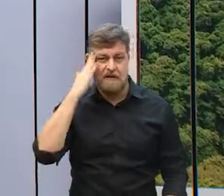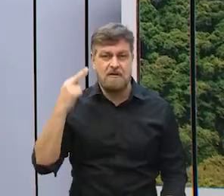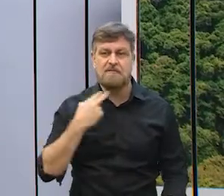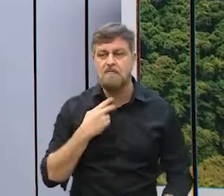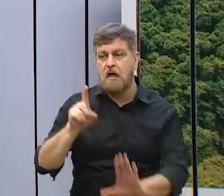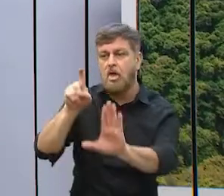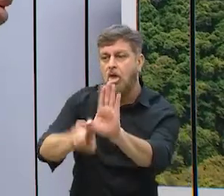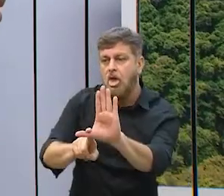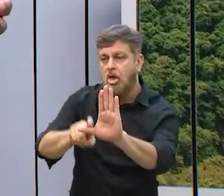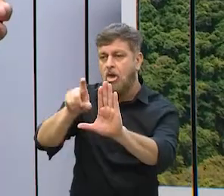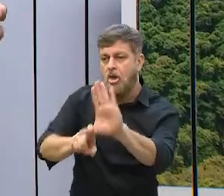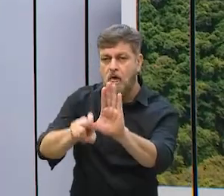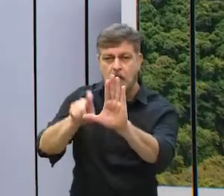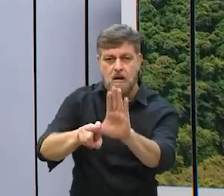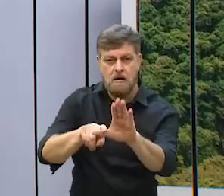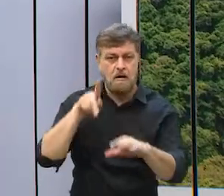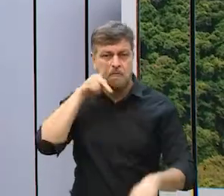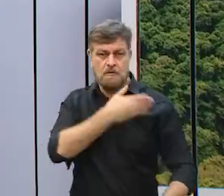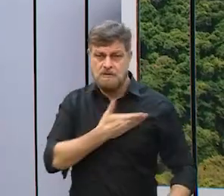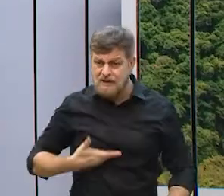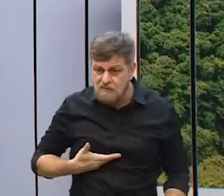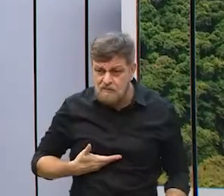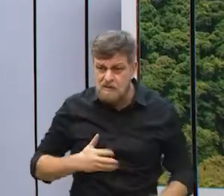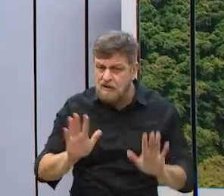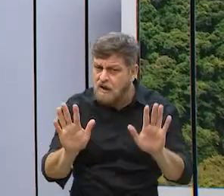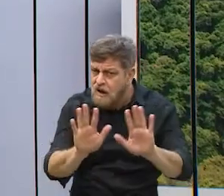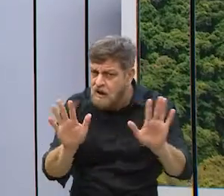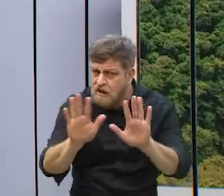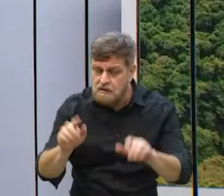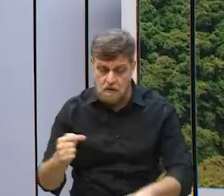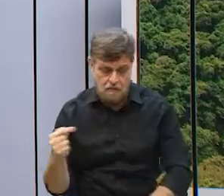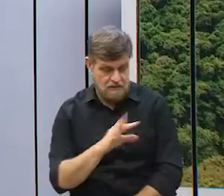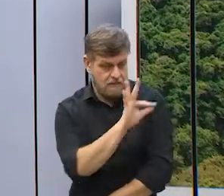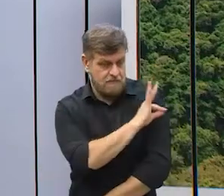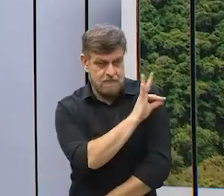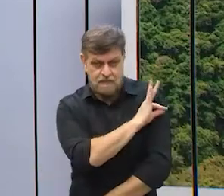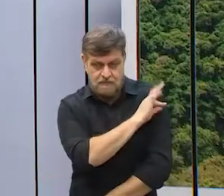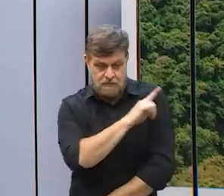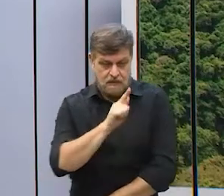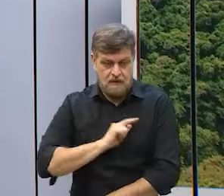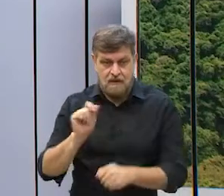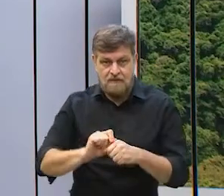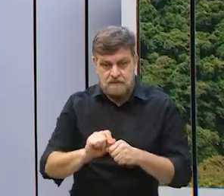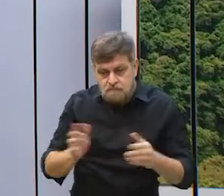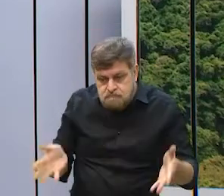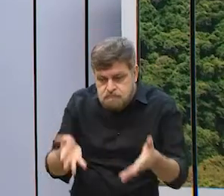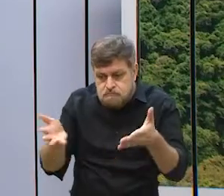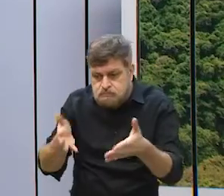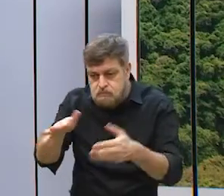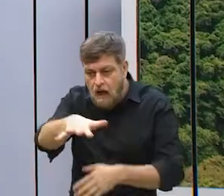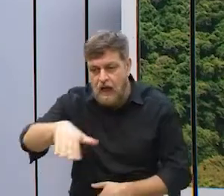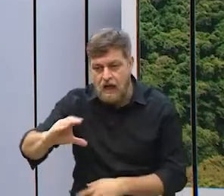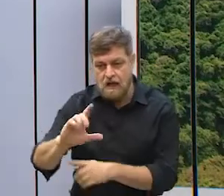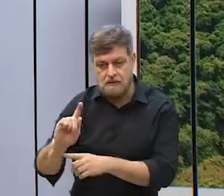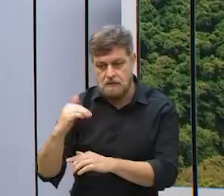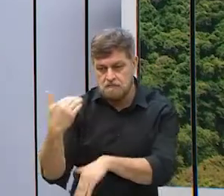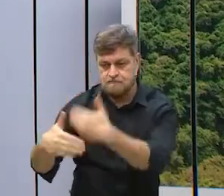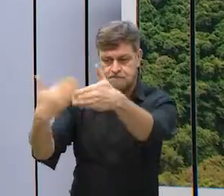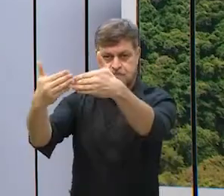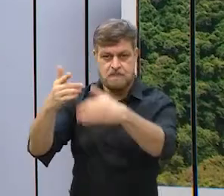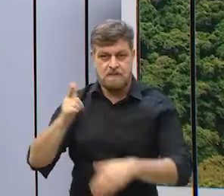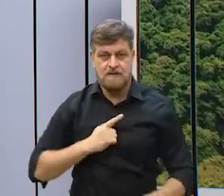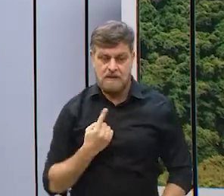pessoas na política pública, simplesmente, mas é o poder público ser indutor do desenvolvimento daquela região. Nós temos